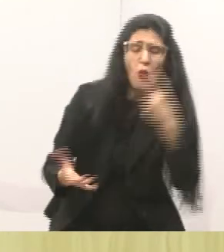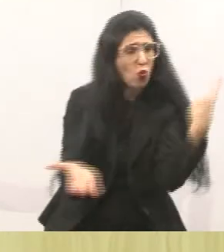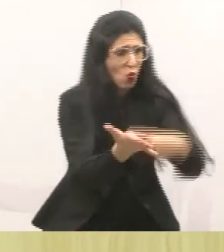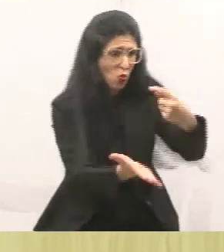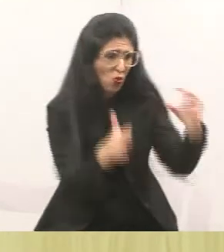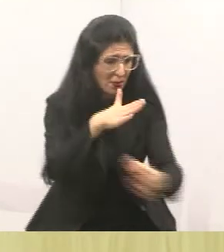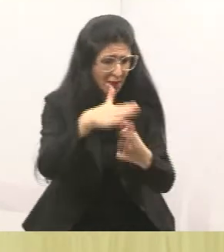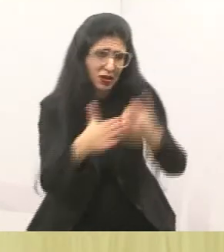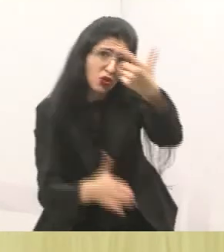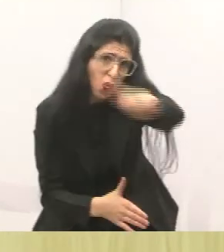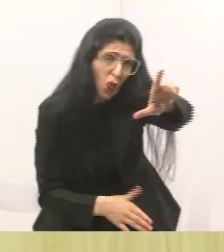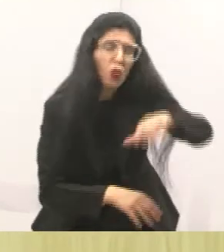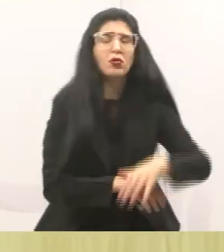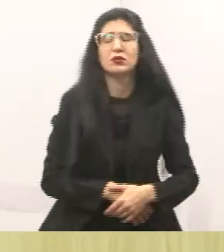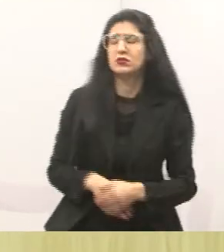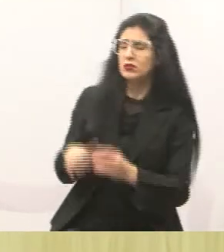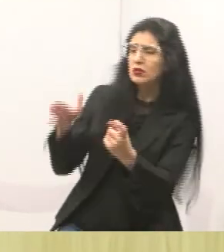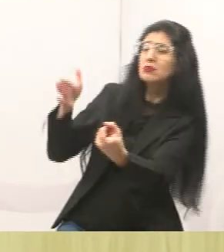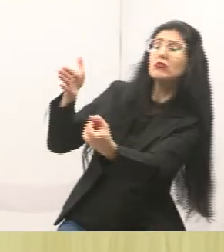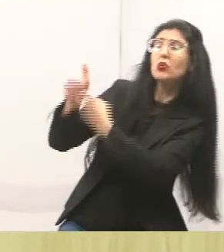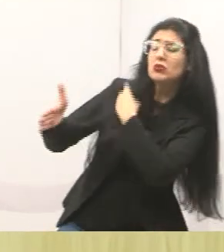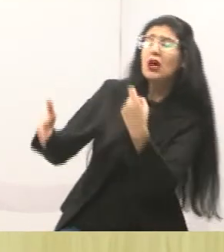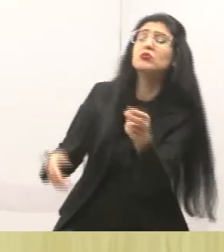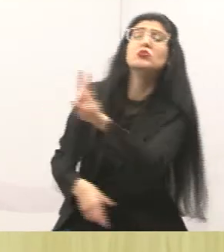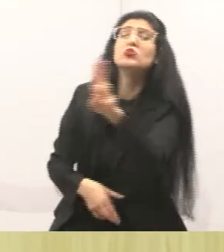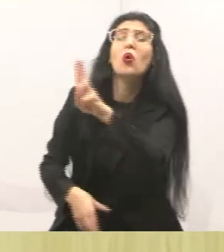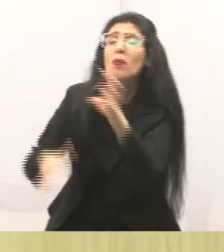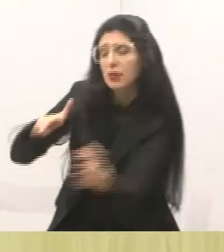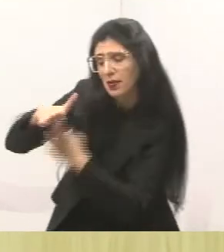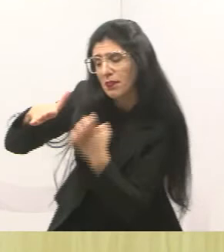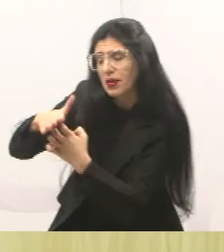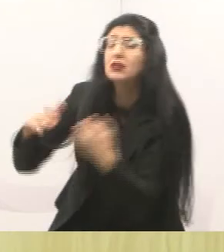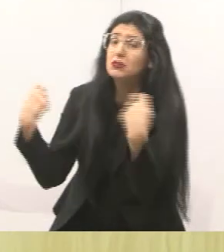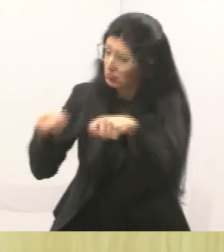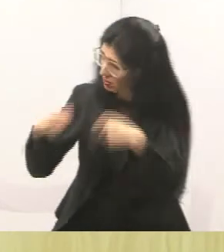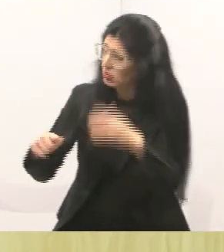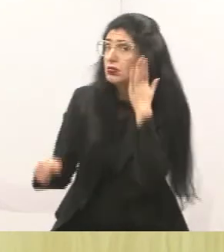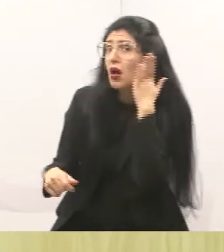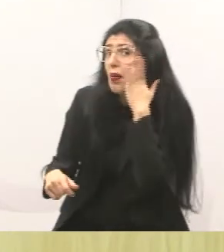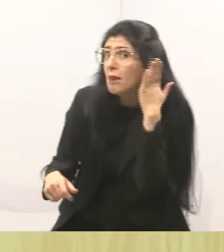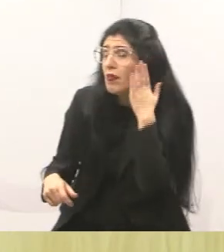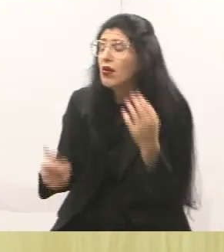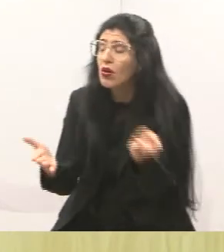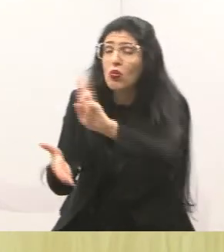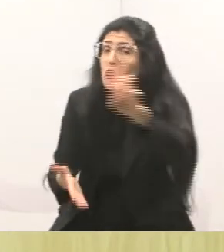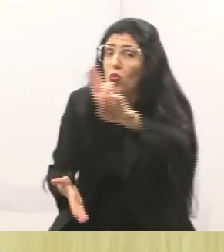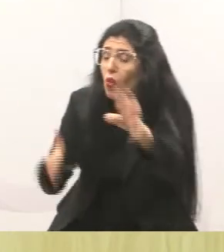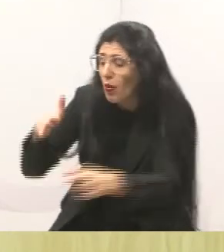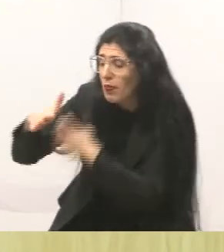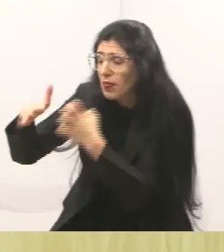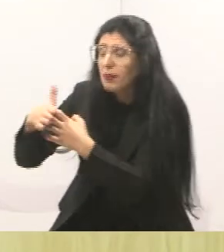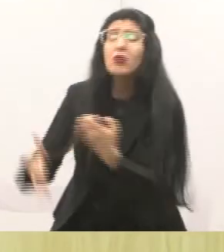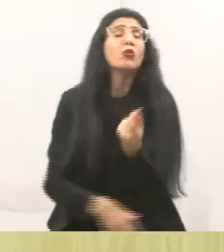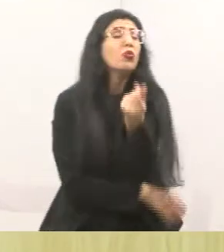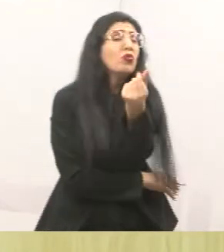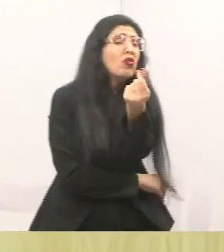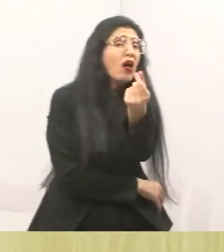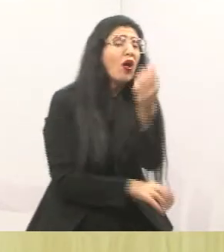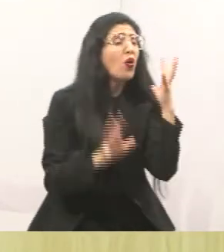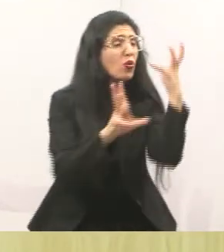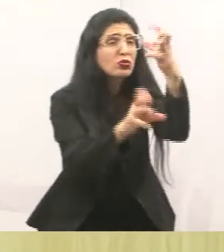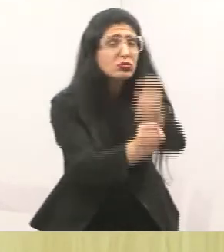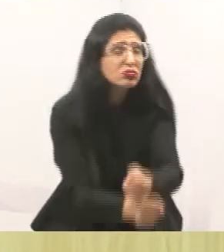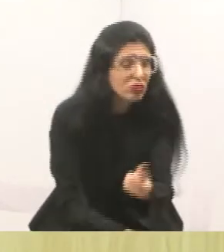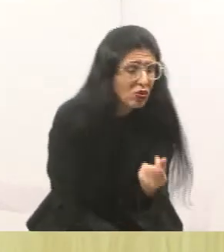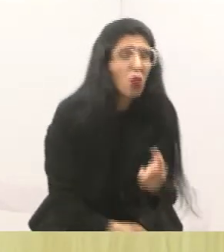Tratando-se de contrato, fornecer o nome da empresa responsável e disponibilizar o contrato. Qual a forma, qual o valor empregado na reforma? Qual a